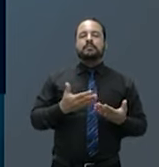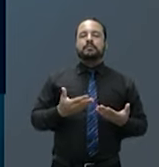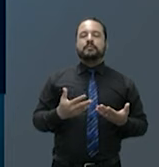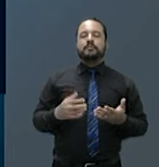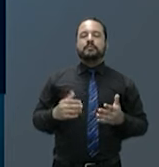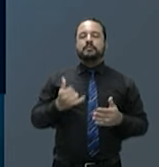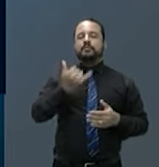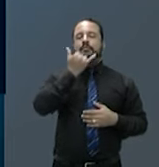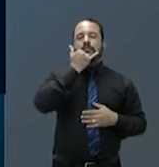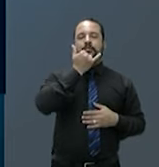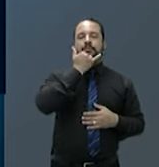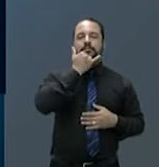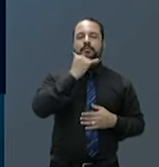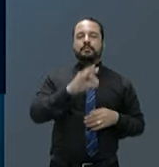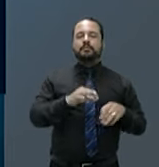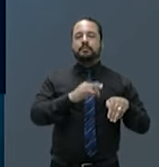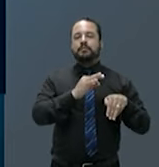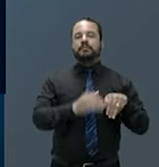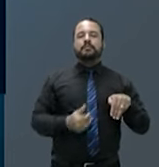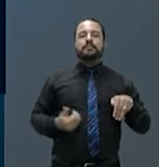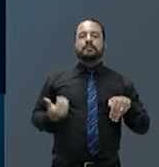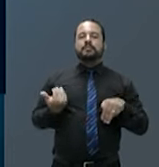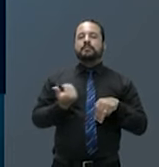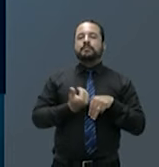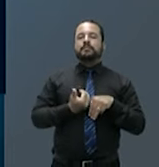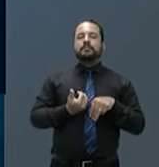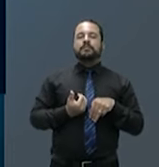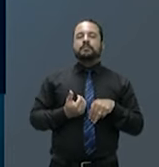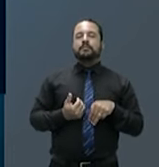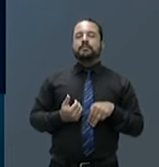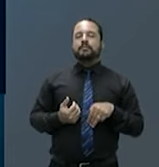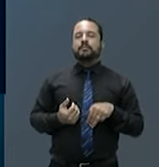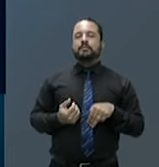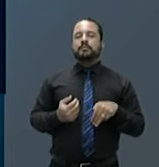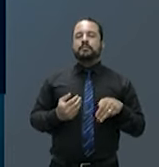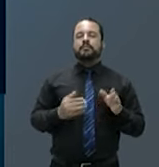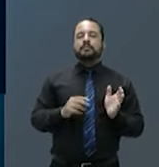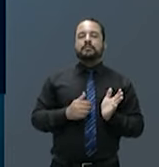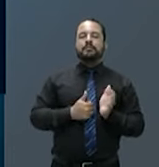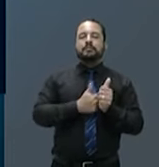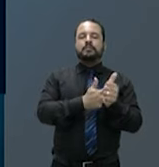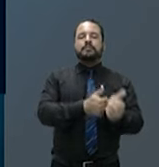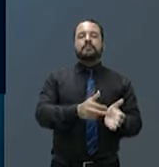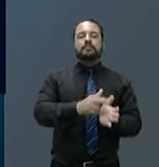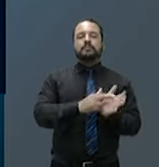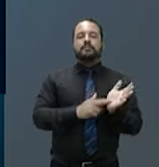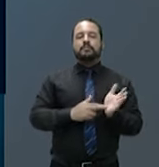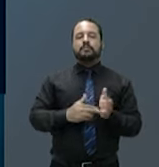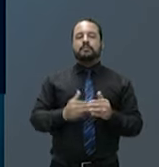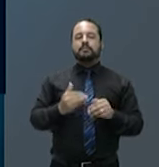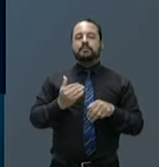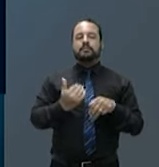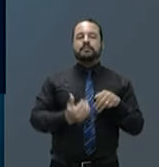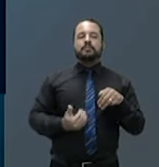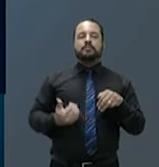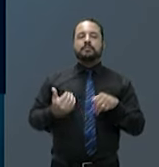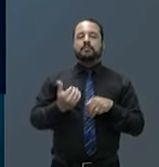ao eminente ministro Mauro, eu voto com o eminente relator. Ministro João Otávio não está no